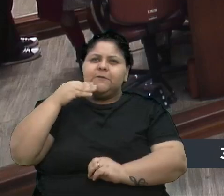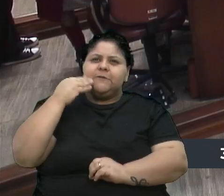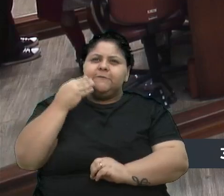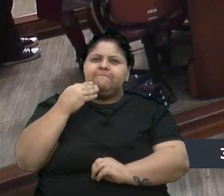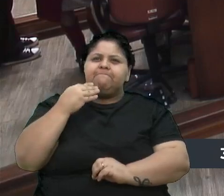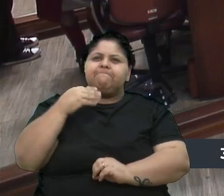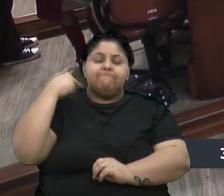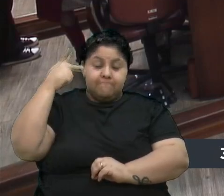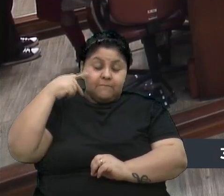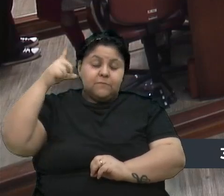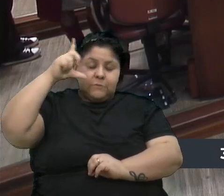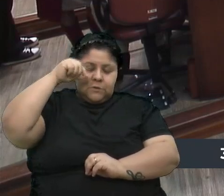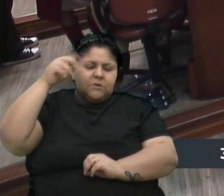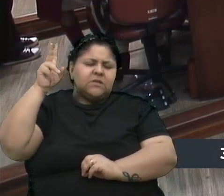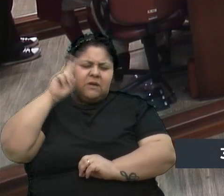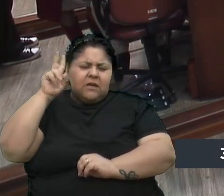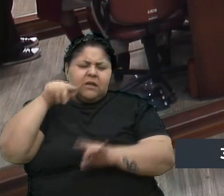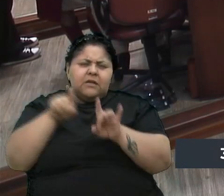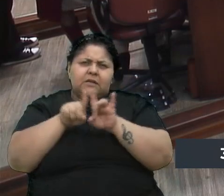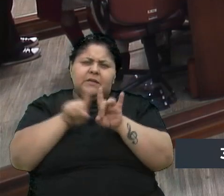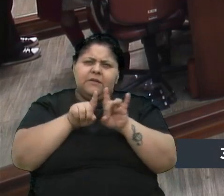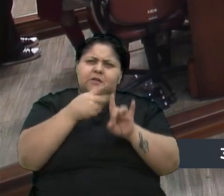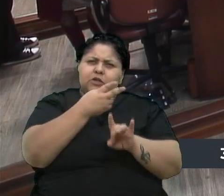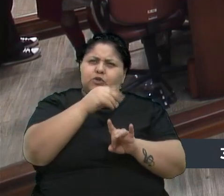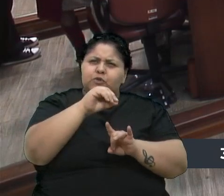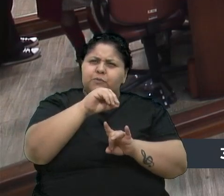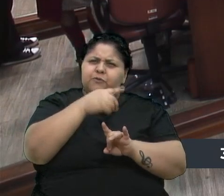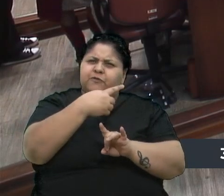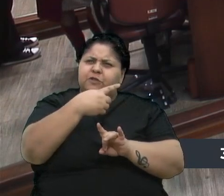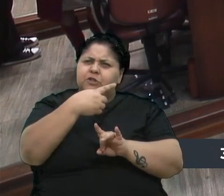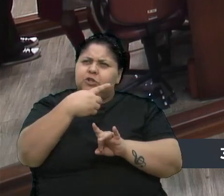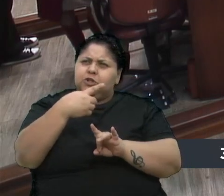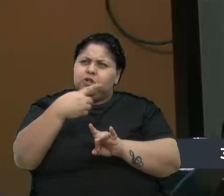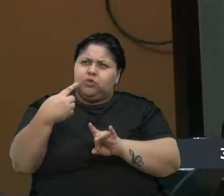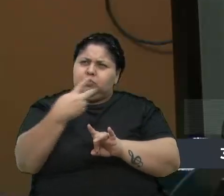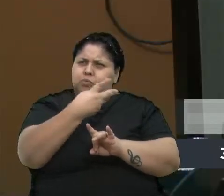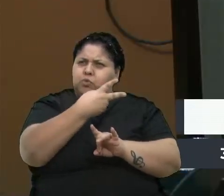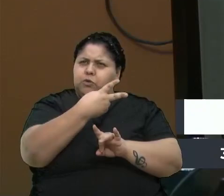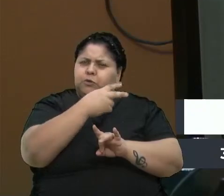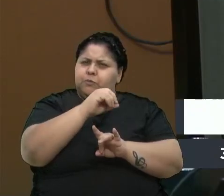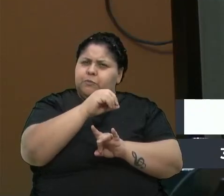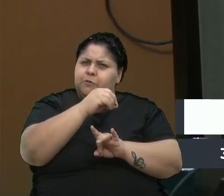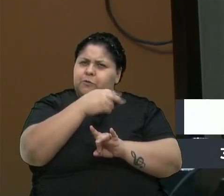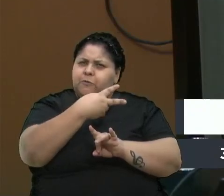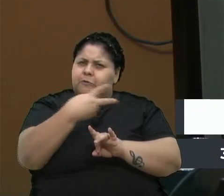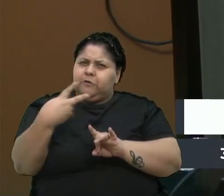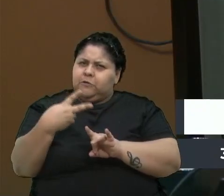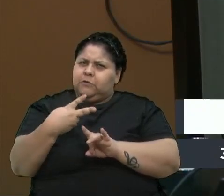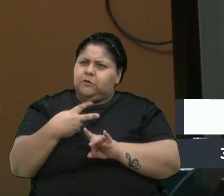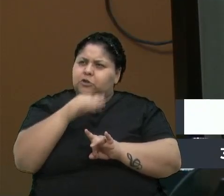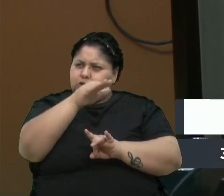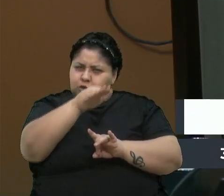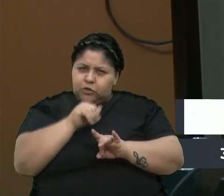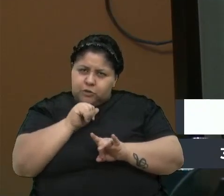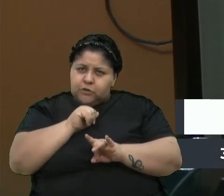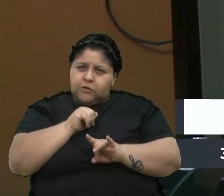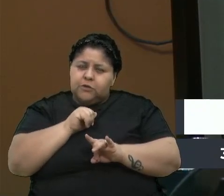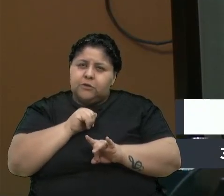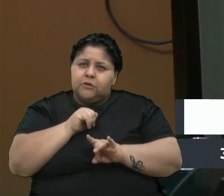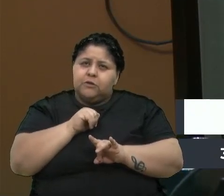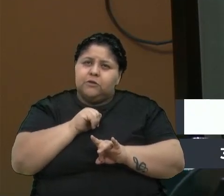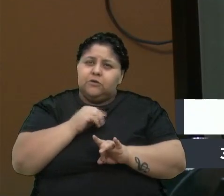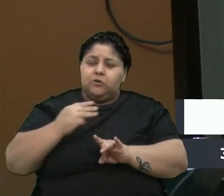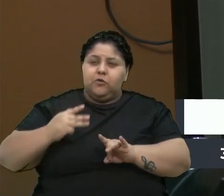em 2021 ou 2022, estivemos em Brasília e buscamos no Ministério da Justiça e Segurança Pública um